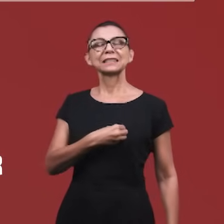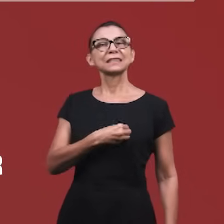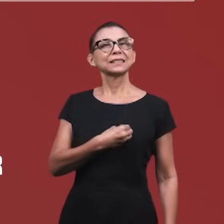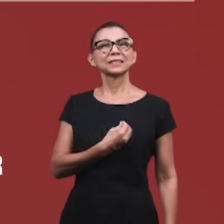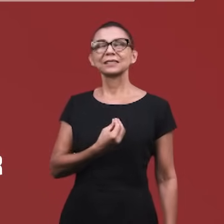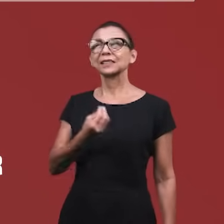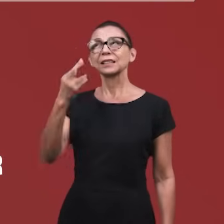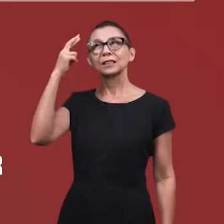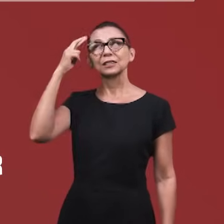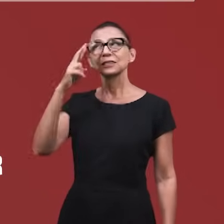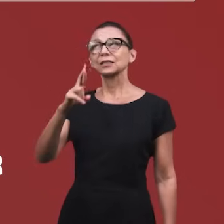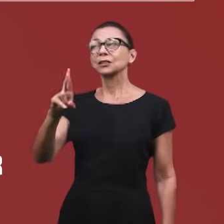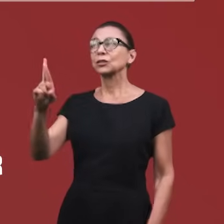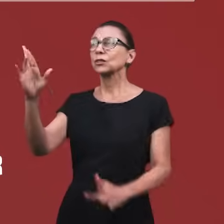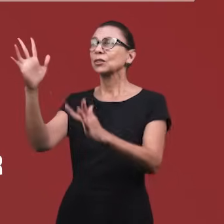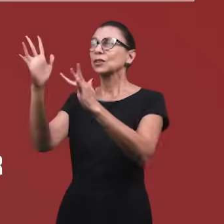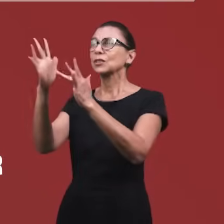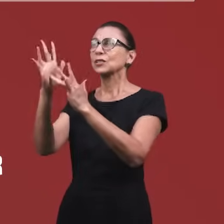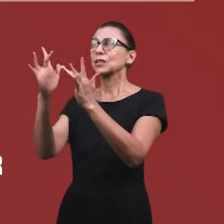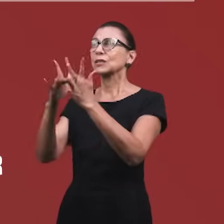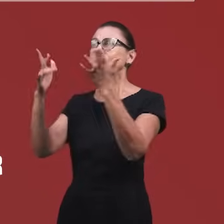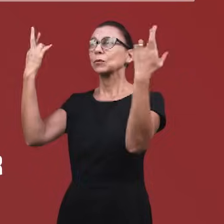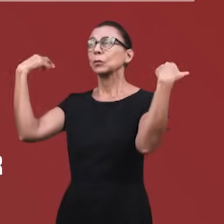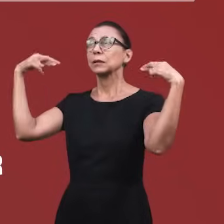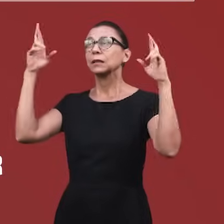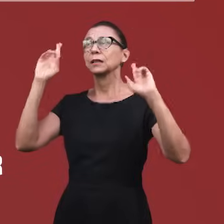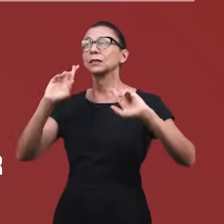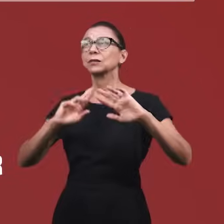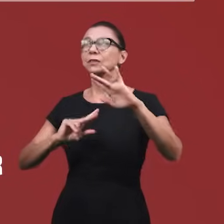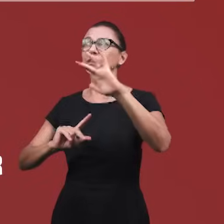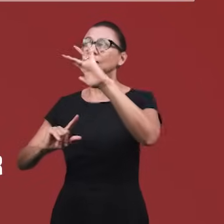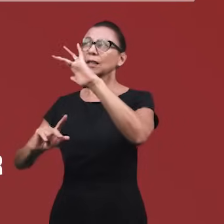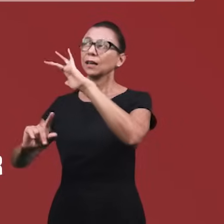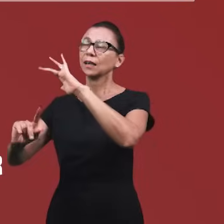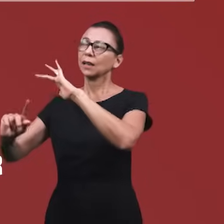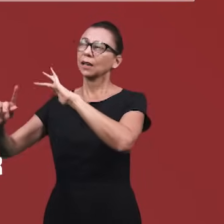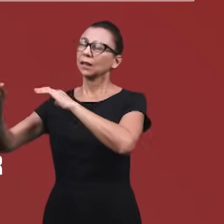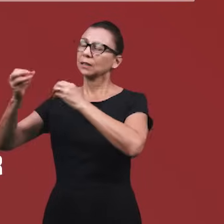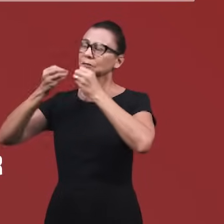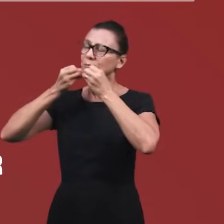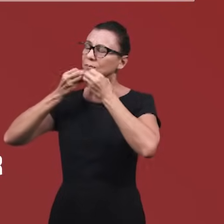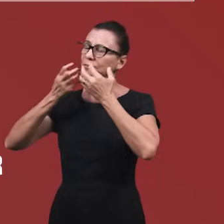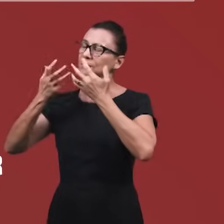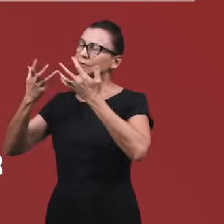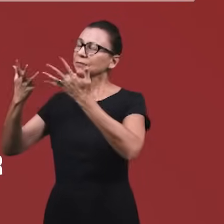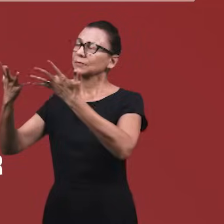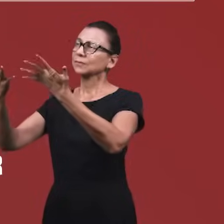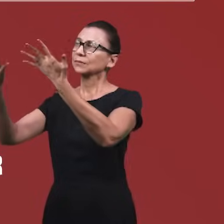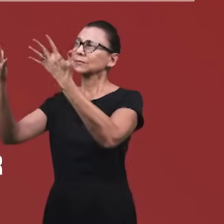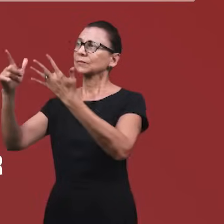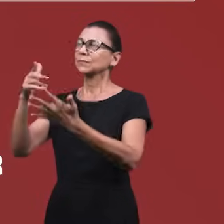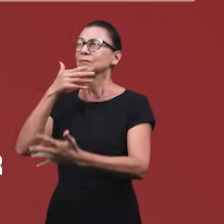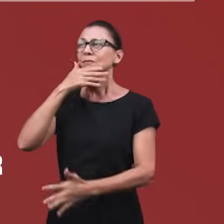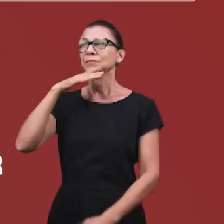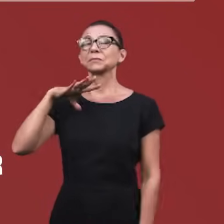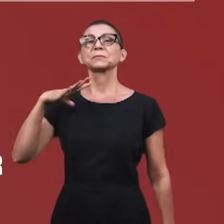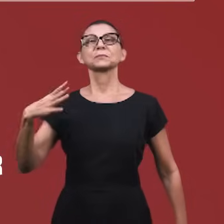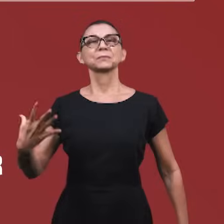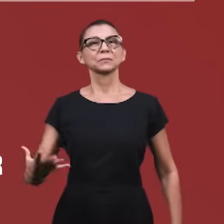Jesus cordeiro eterno confesso que és meu